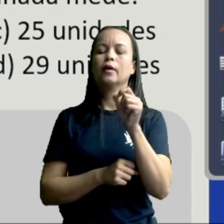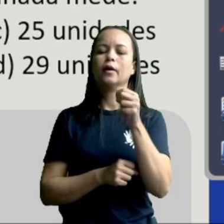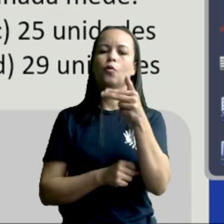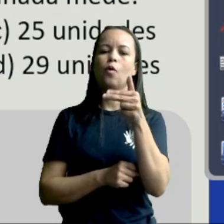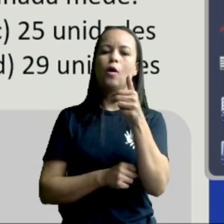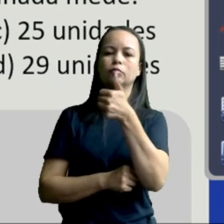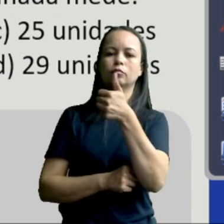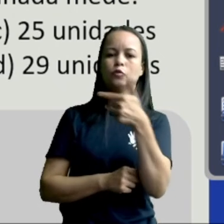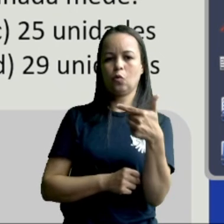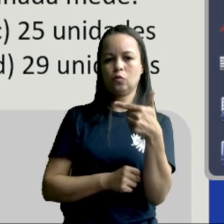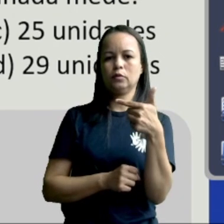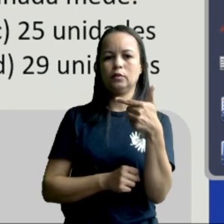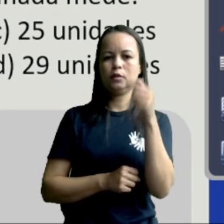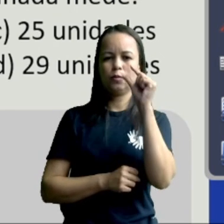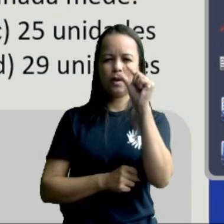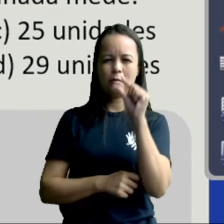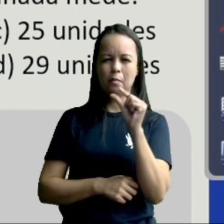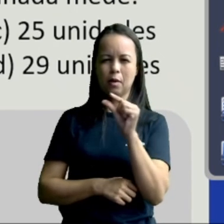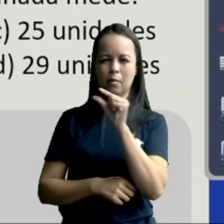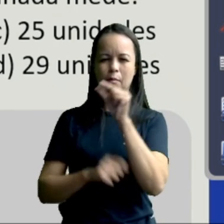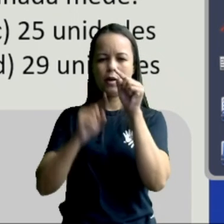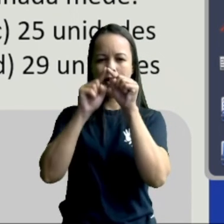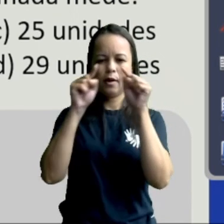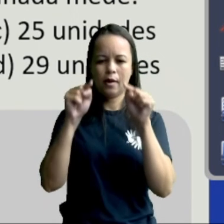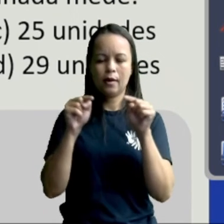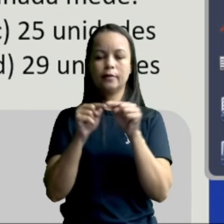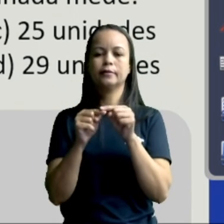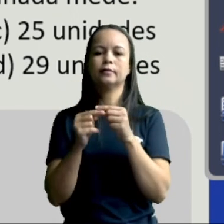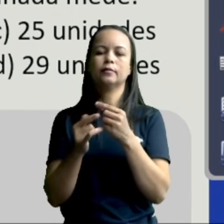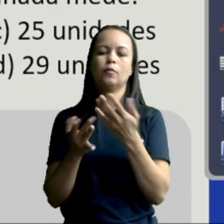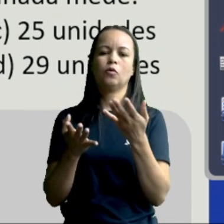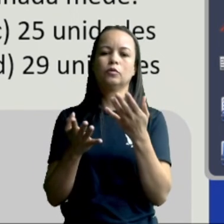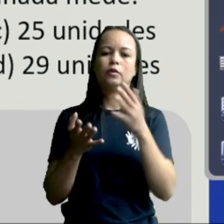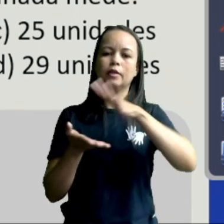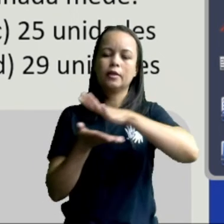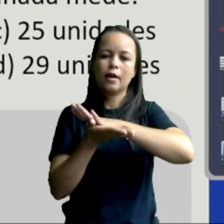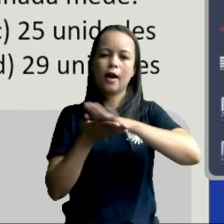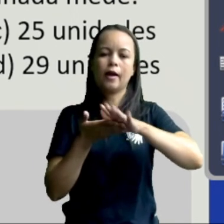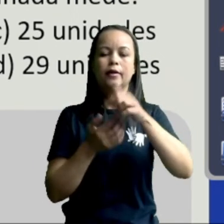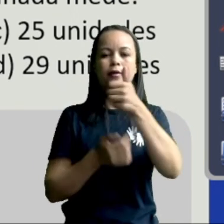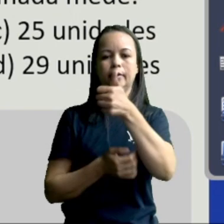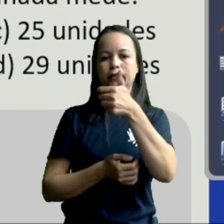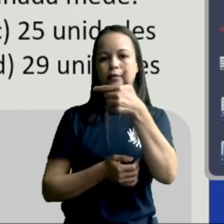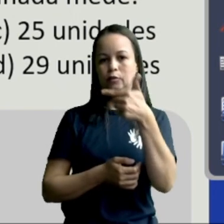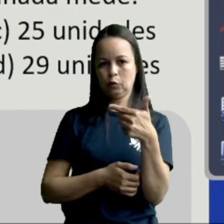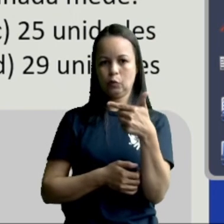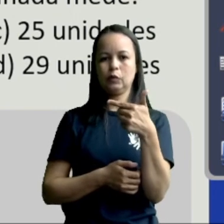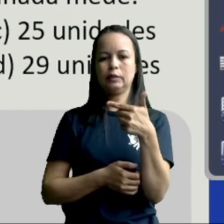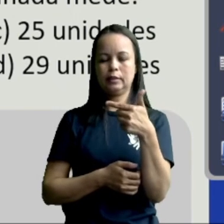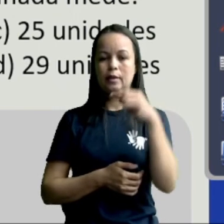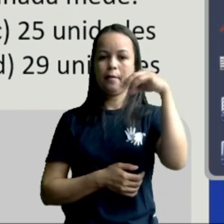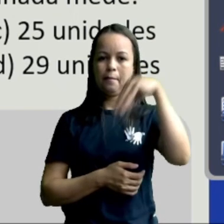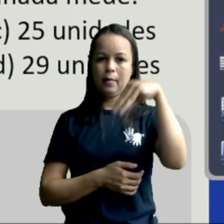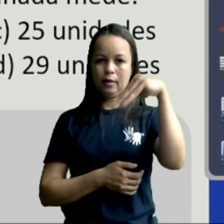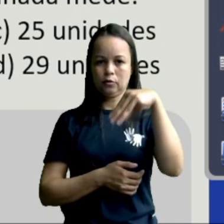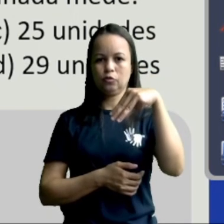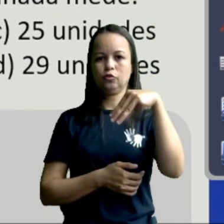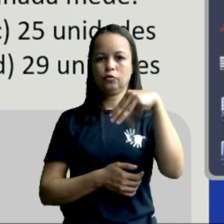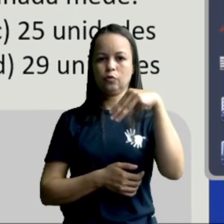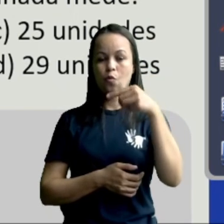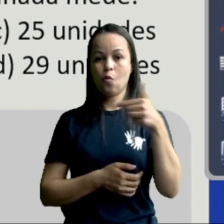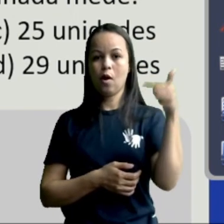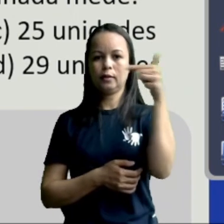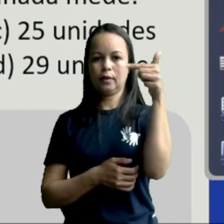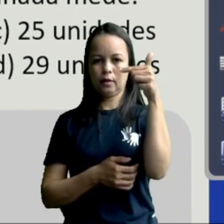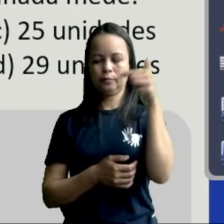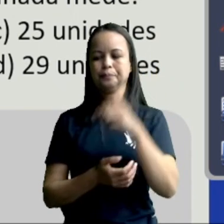12 quadradinhos. De modo que a área dessa figura é de 12 metros quadrados. Metros é